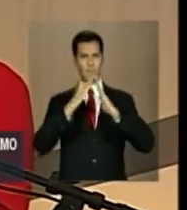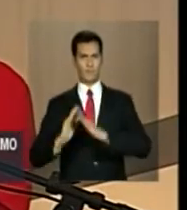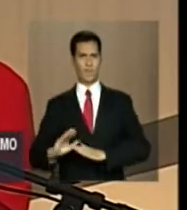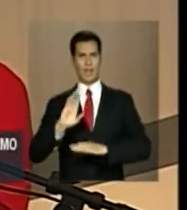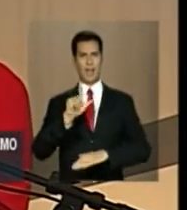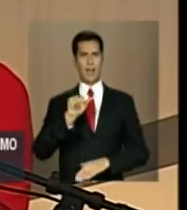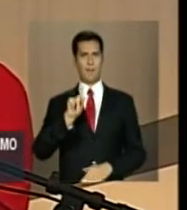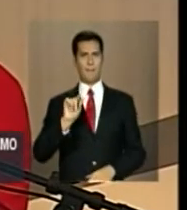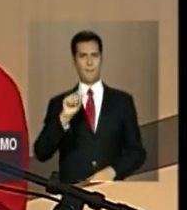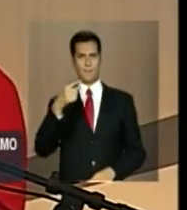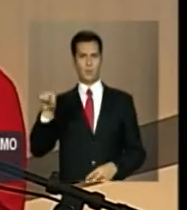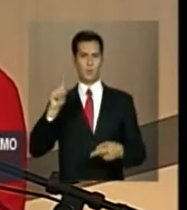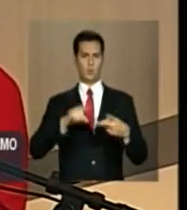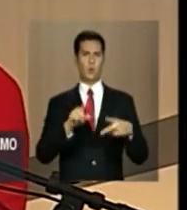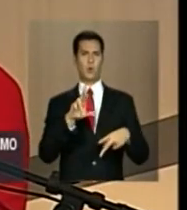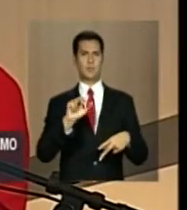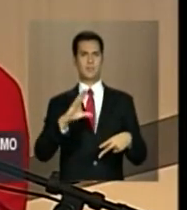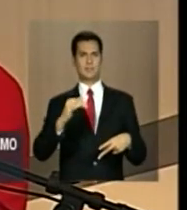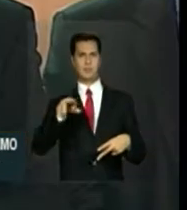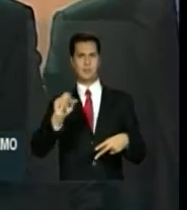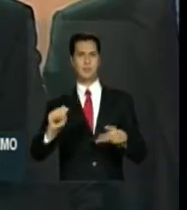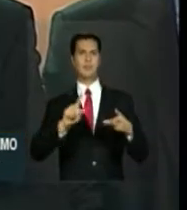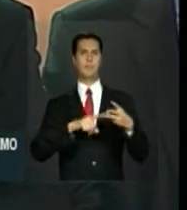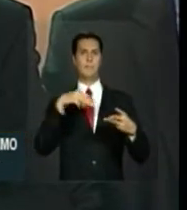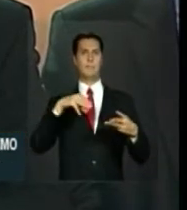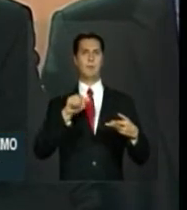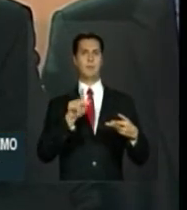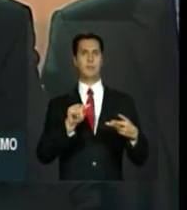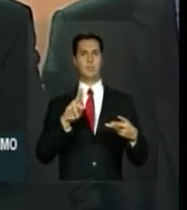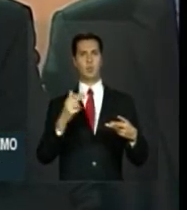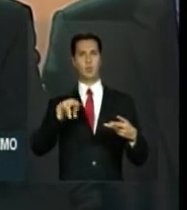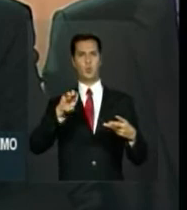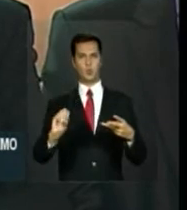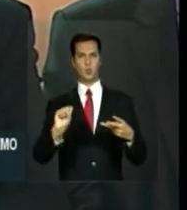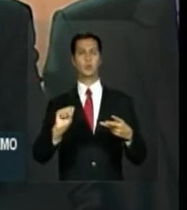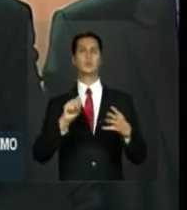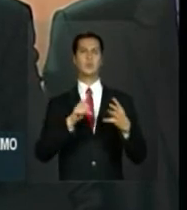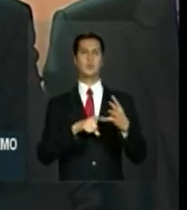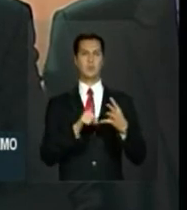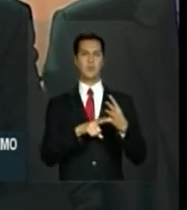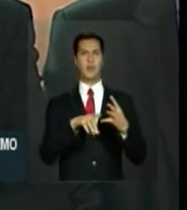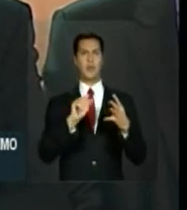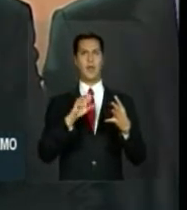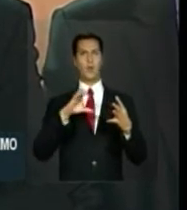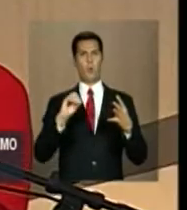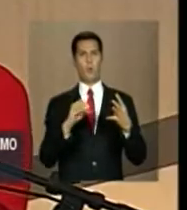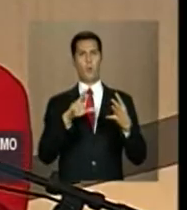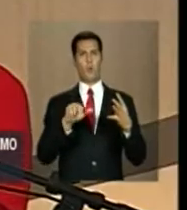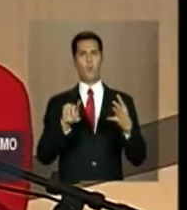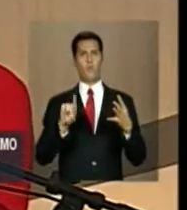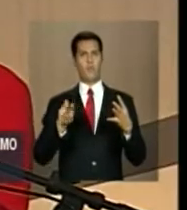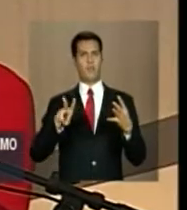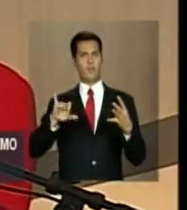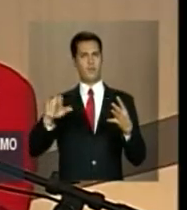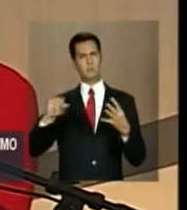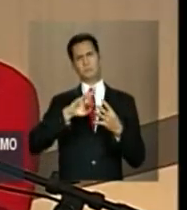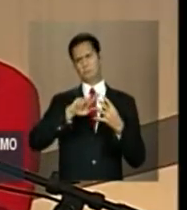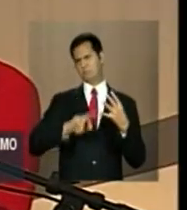Rocinha, para o que nós fizemos em Manguinhos, para tudo que está sendo feito no arco rodoviário, dando alguns